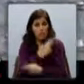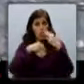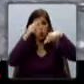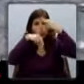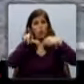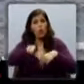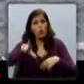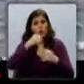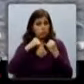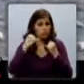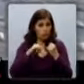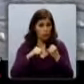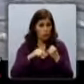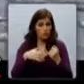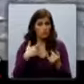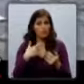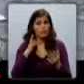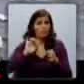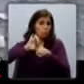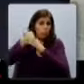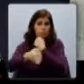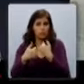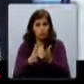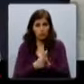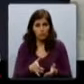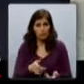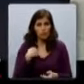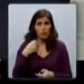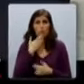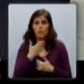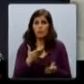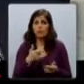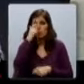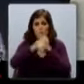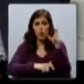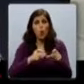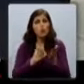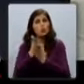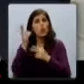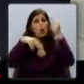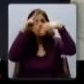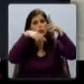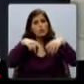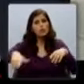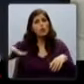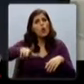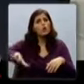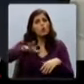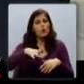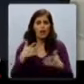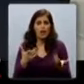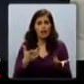em zonas de risco e as consequências são trágicas. Vimos que a nossa população continua a construir nas áreas vulneráveis de risco